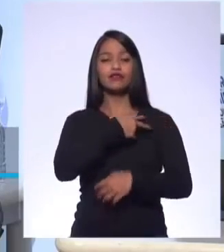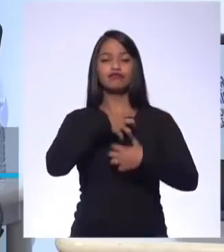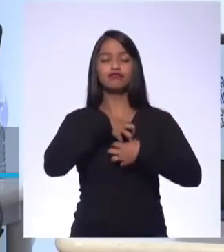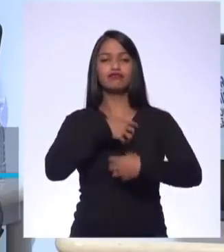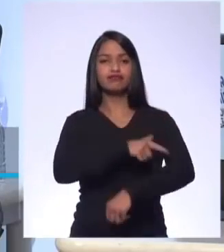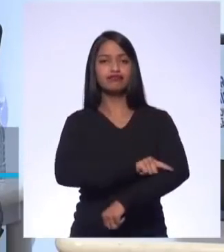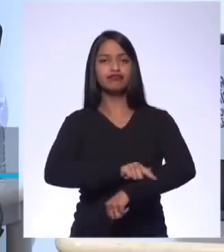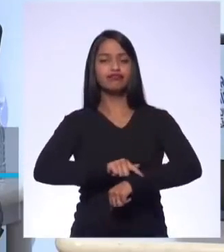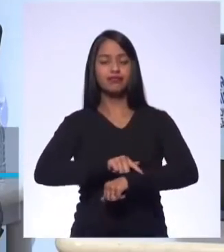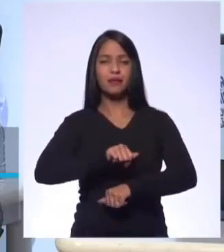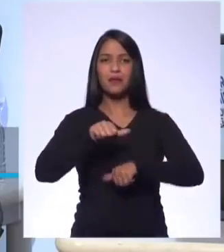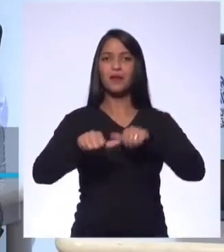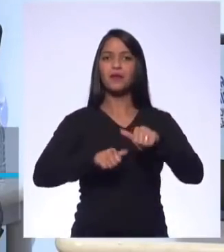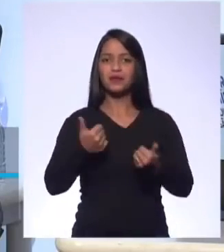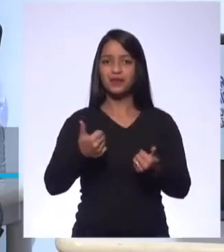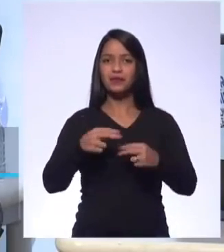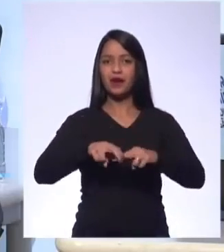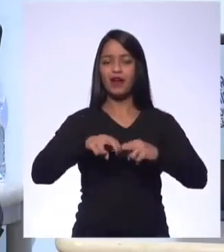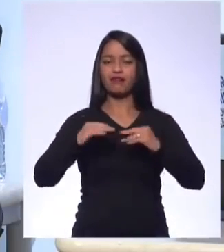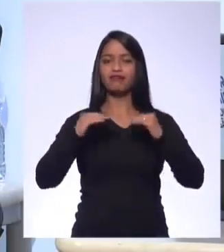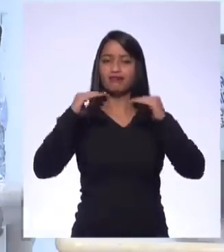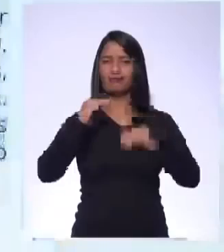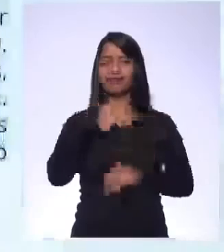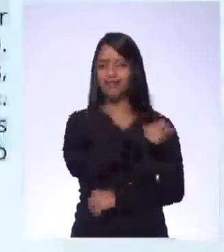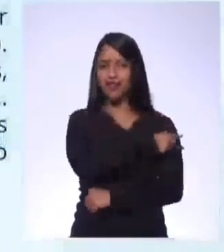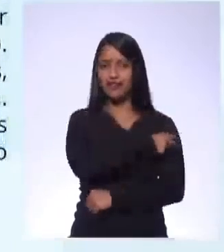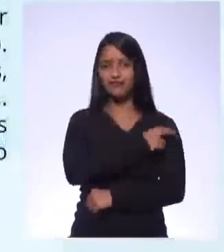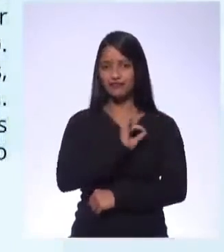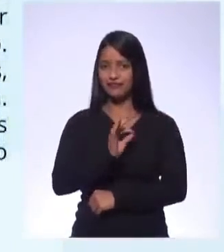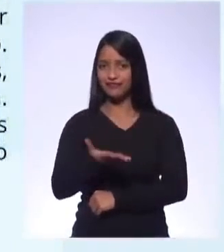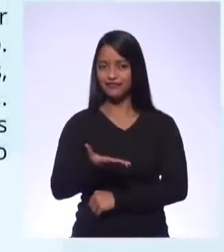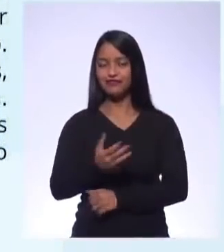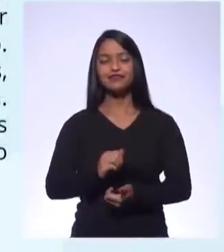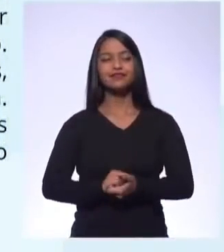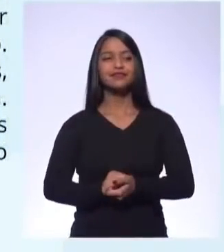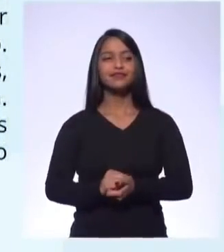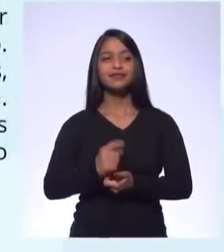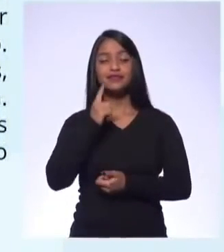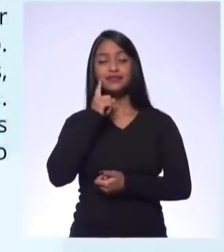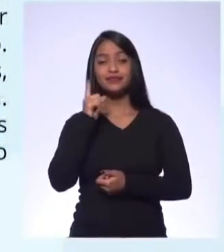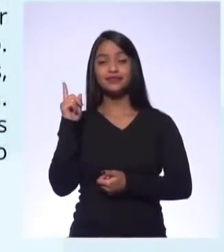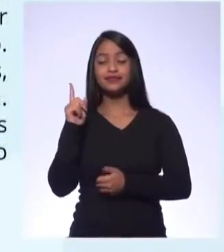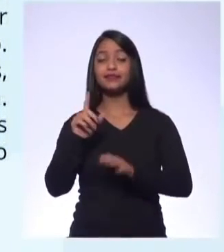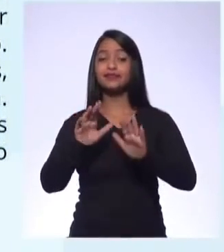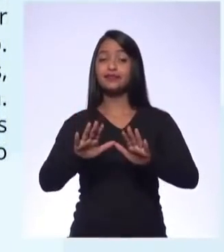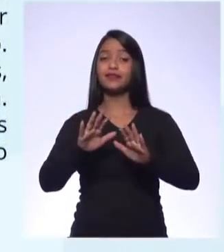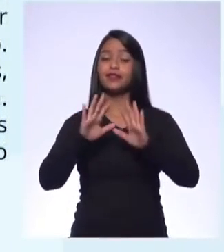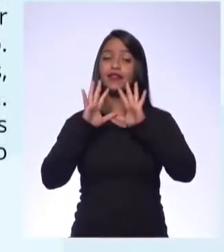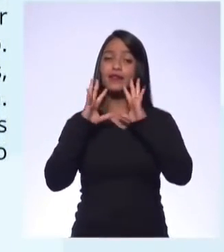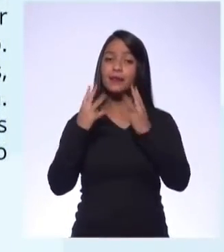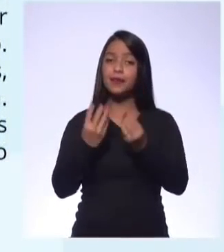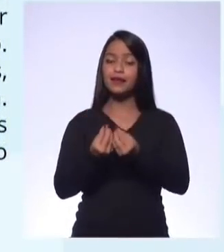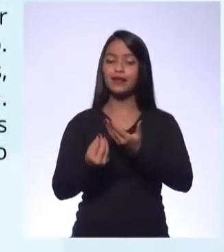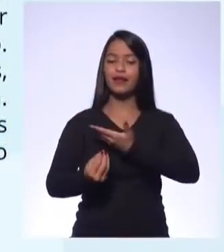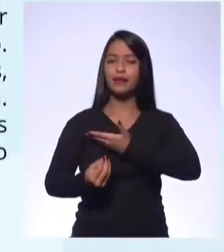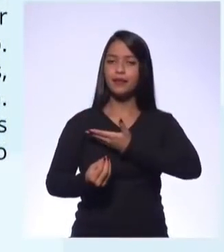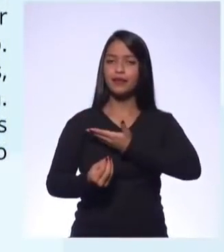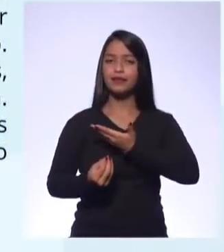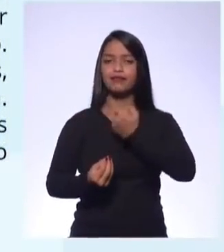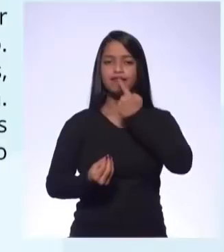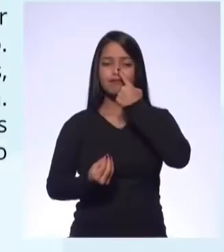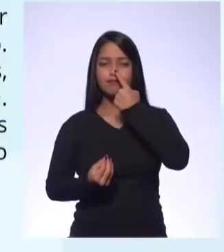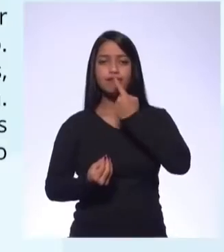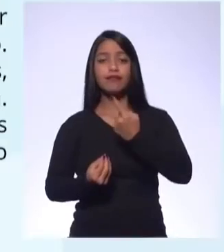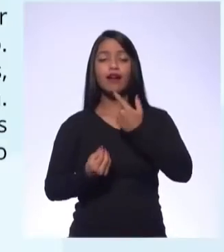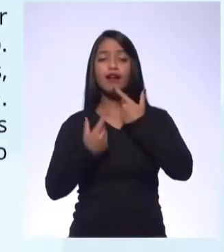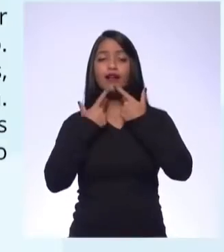de hierarquização, né, gente? Coloca na tela. Porém, com familiares, amigos e pessoas próximas,